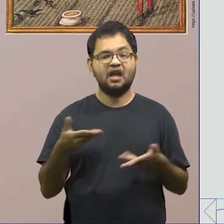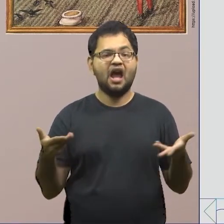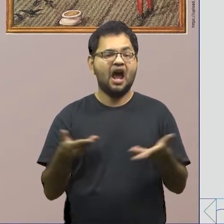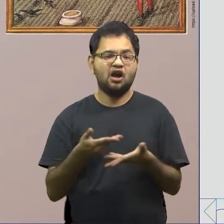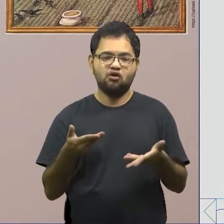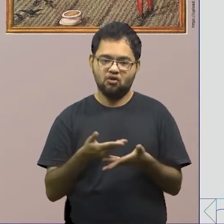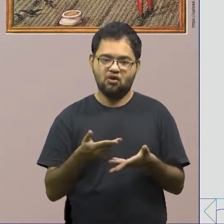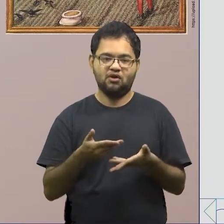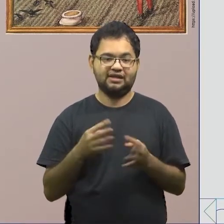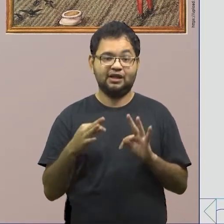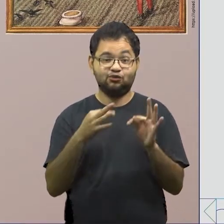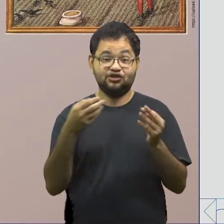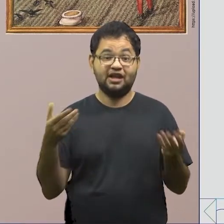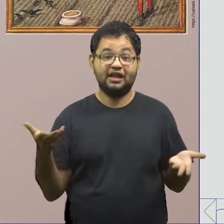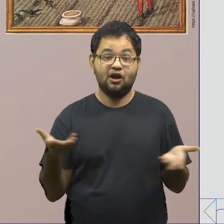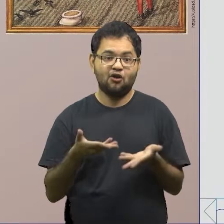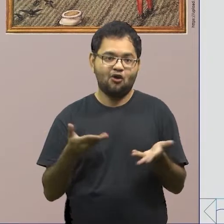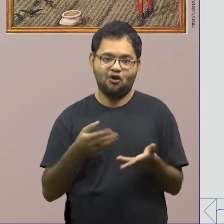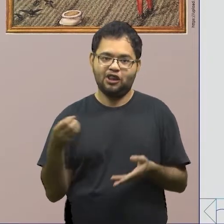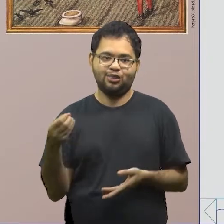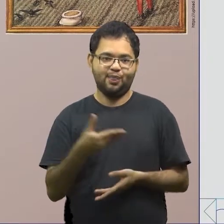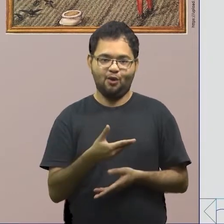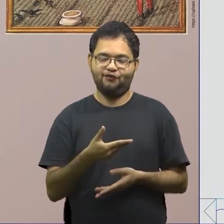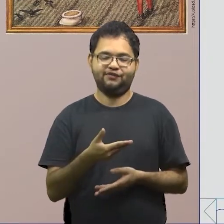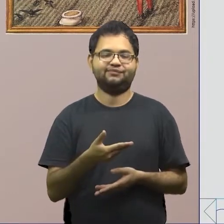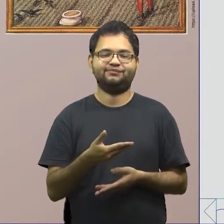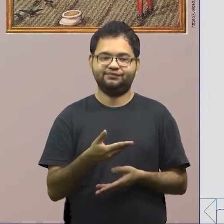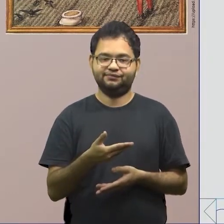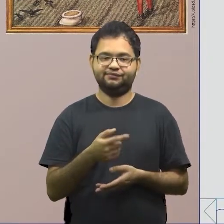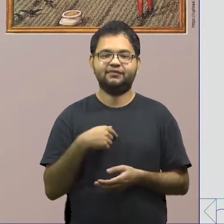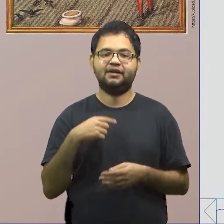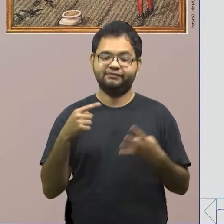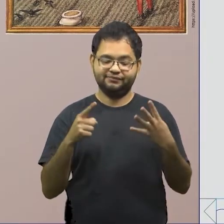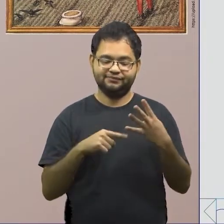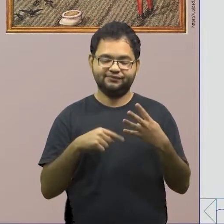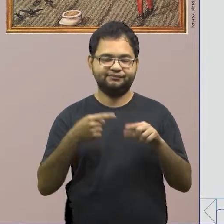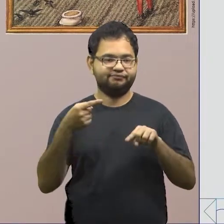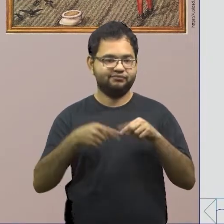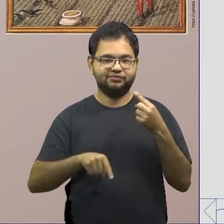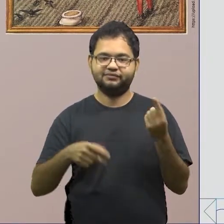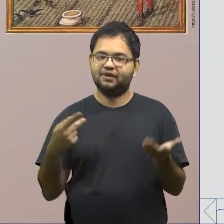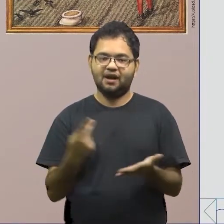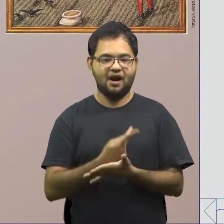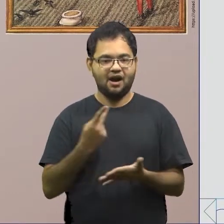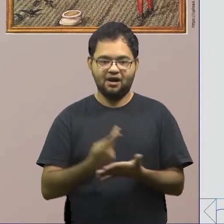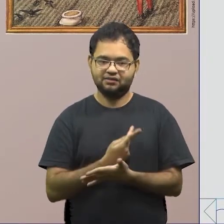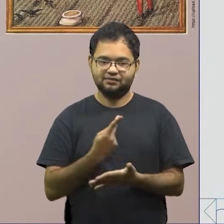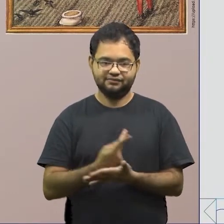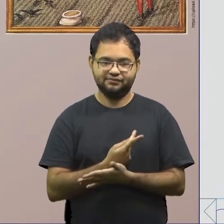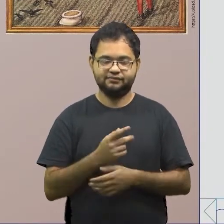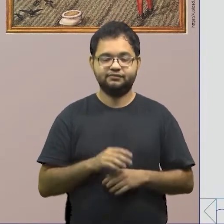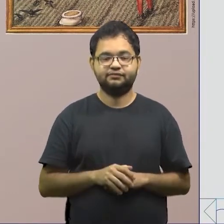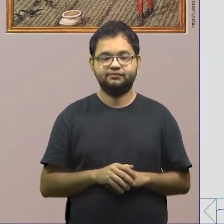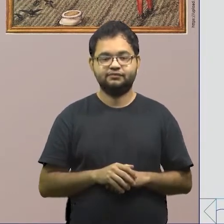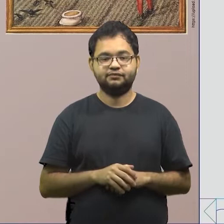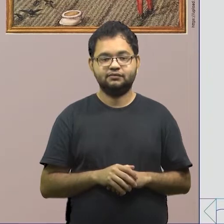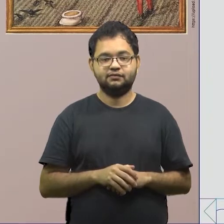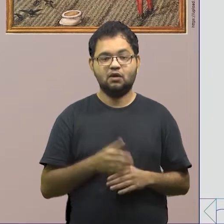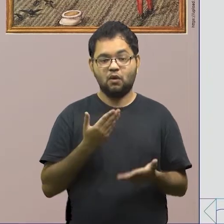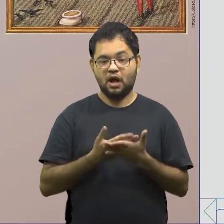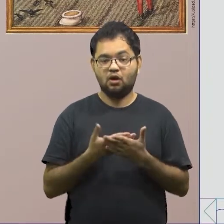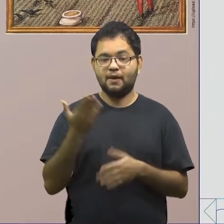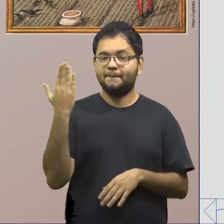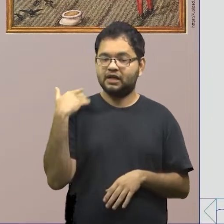isso foi inventado o bem depois da idade média então está totalmente incorreta essa alternativa conforme